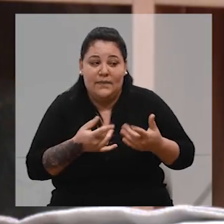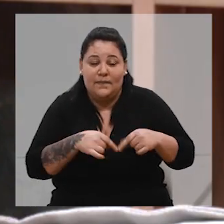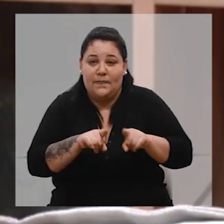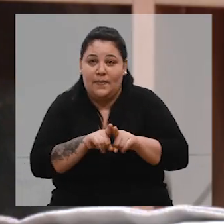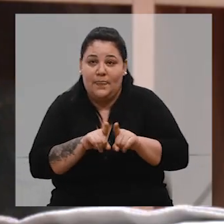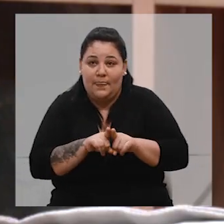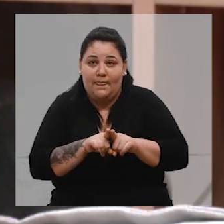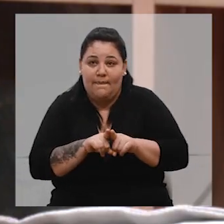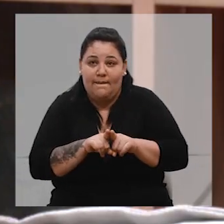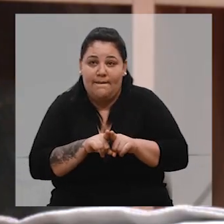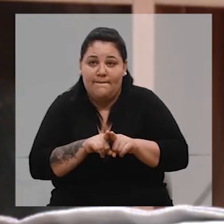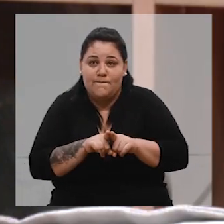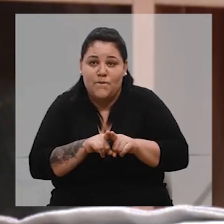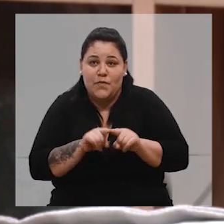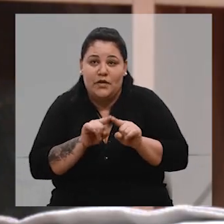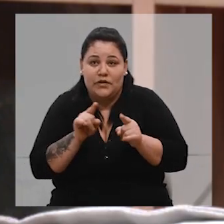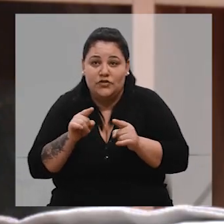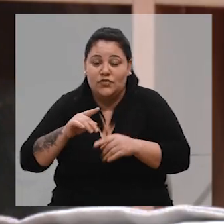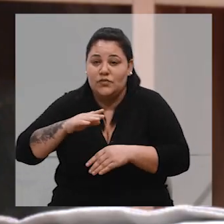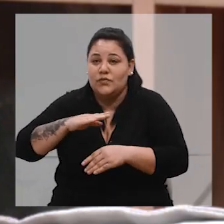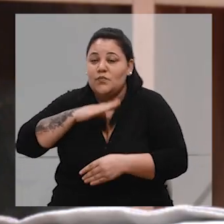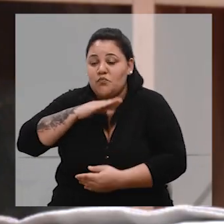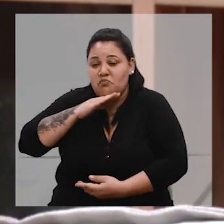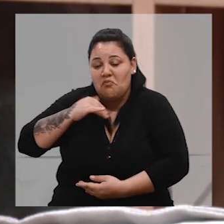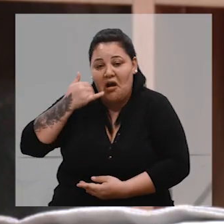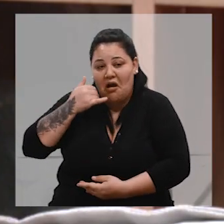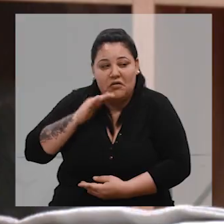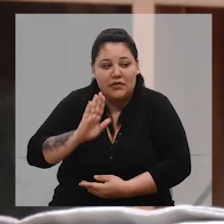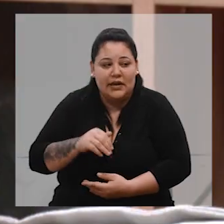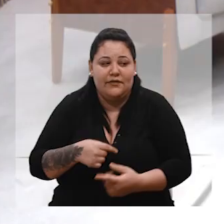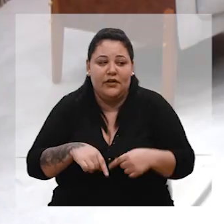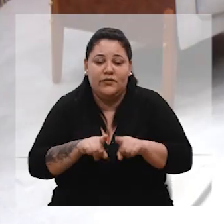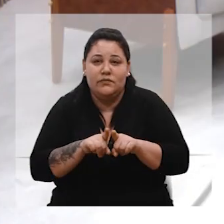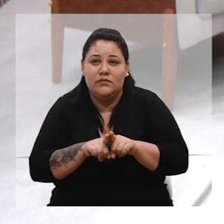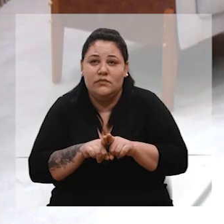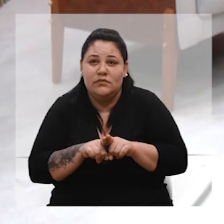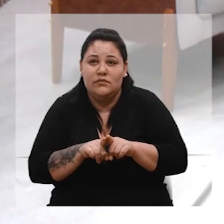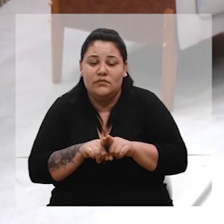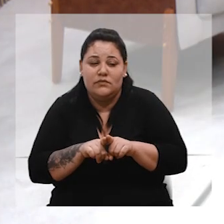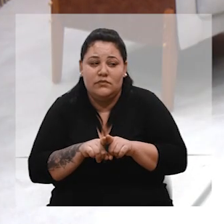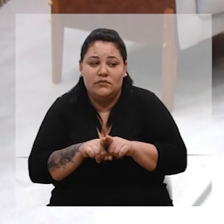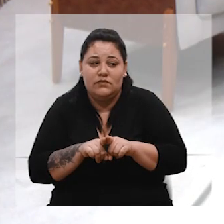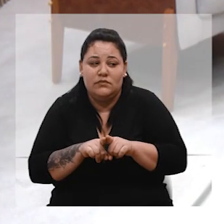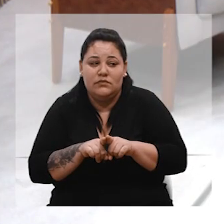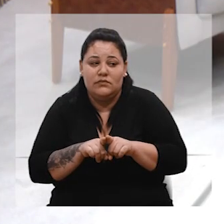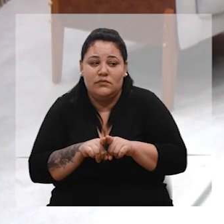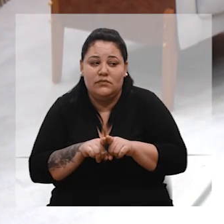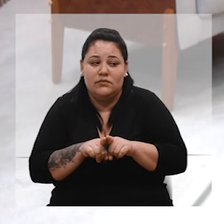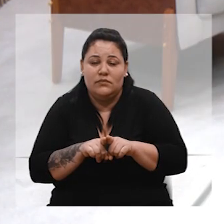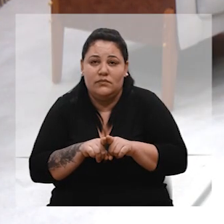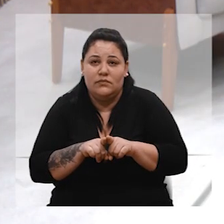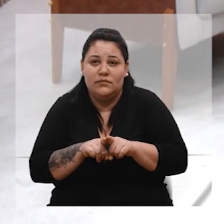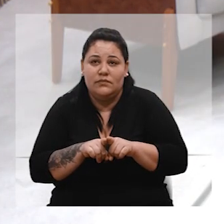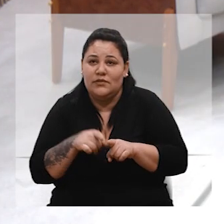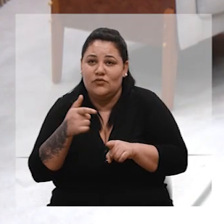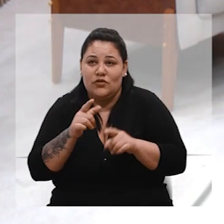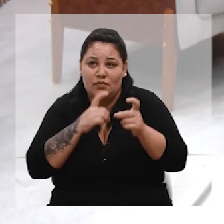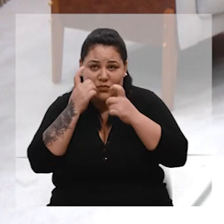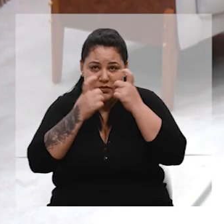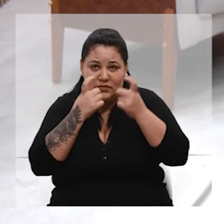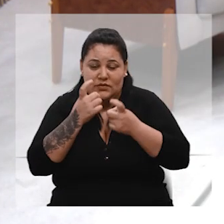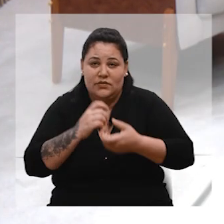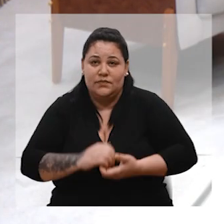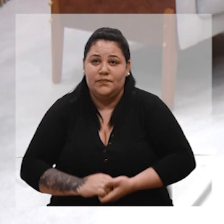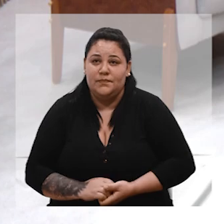Agora eu deixo em casa, né? Deixo carregando lá, não tem problema. E daí meu tio ele vai me buscar, né? Daí não tem